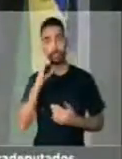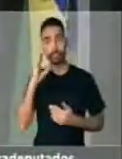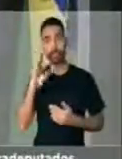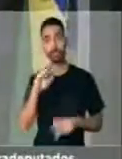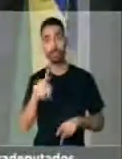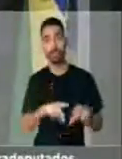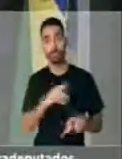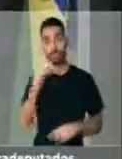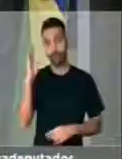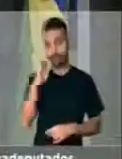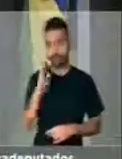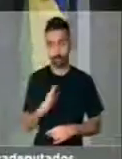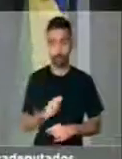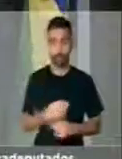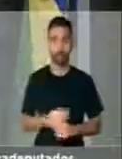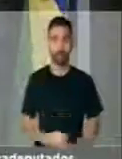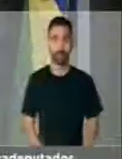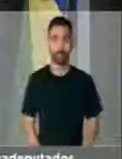povo brasileiro,